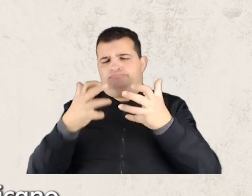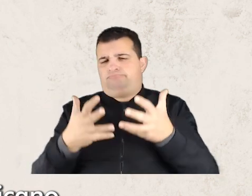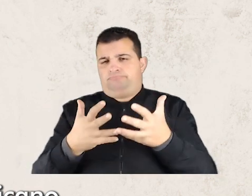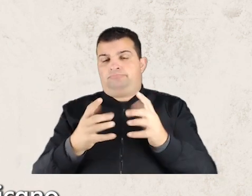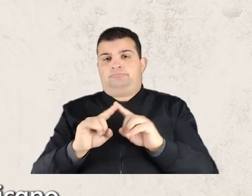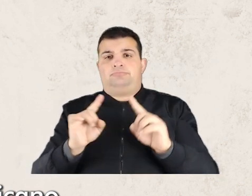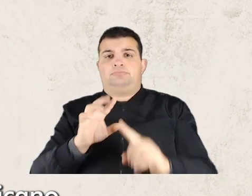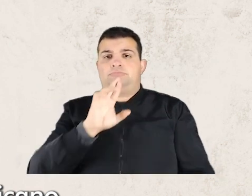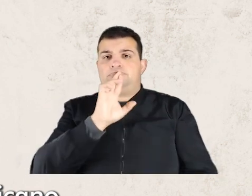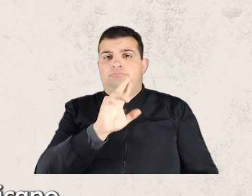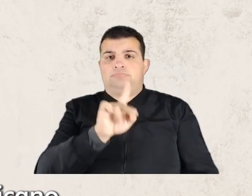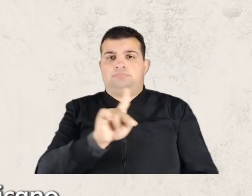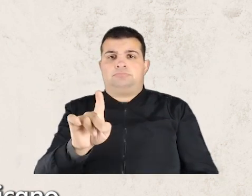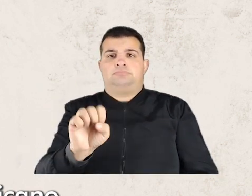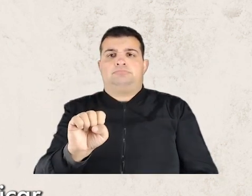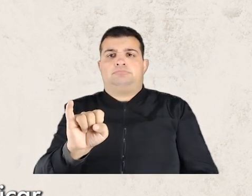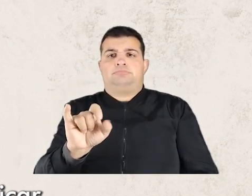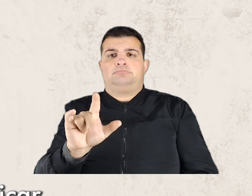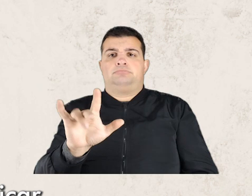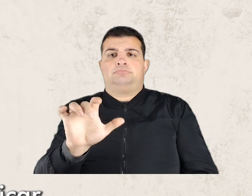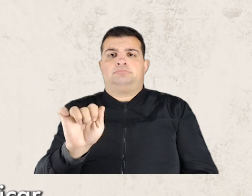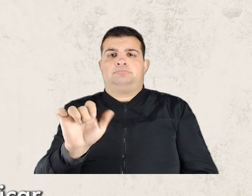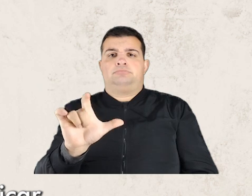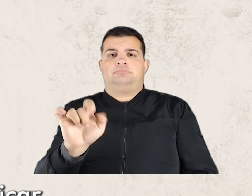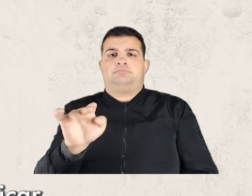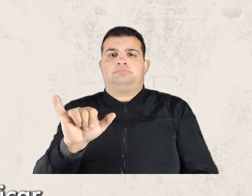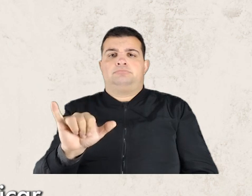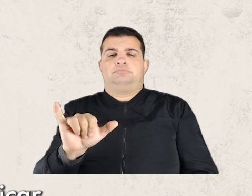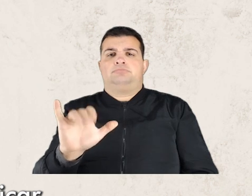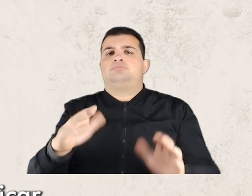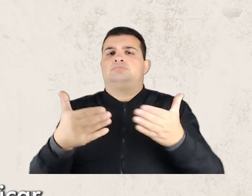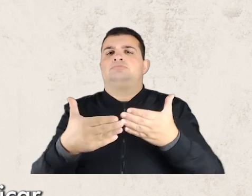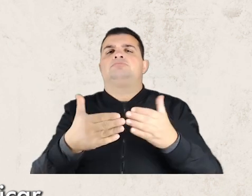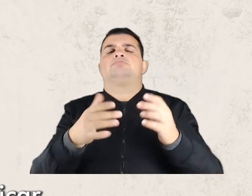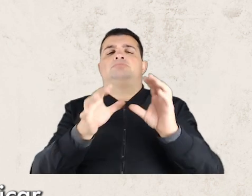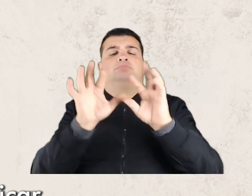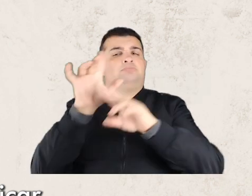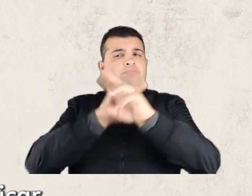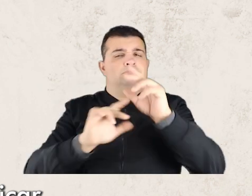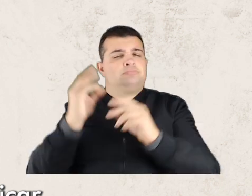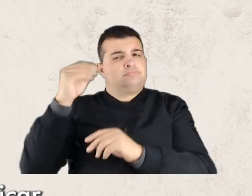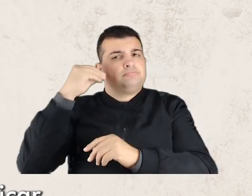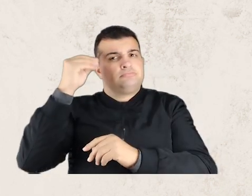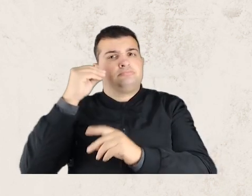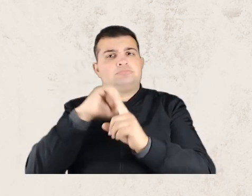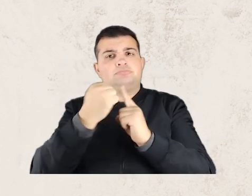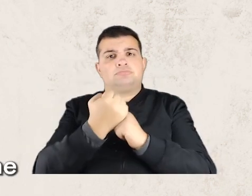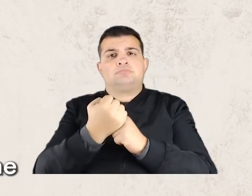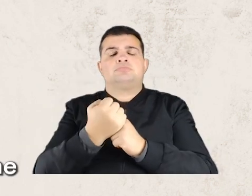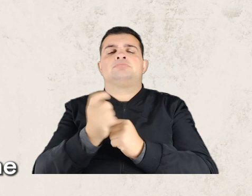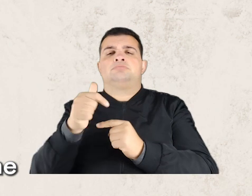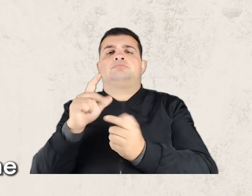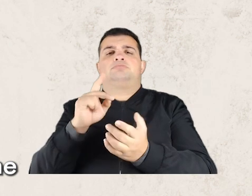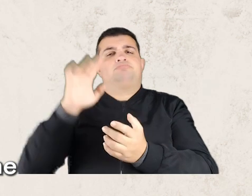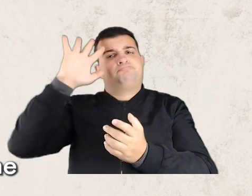os comportamentos do cidadão norte-americano. A hora que ela vinha para a América Latina, ela não dava conta de explicar. Mas